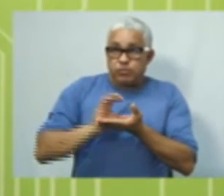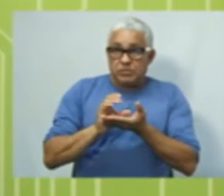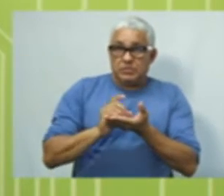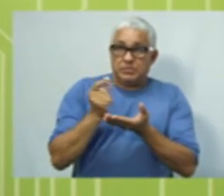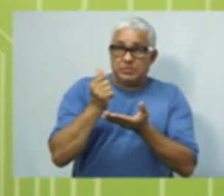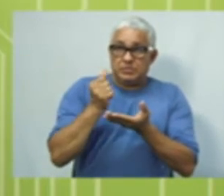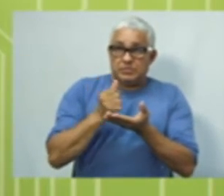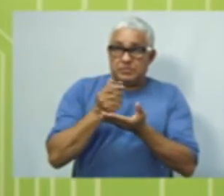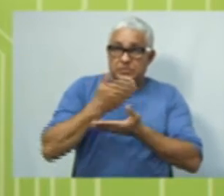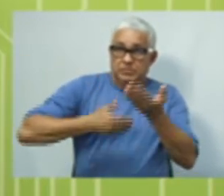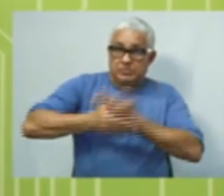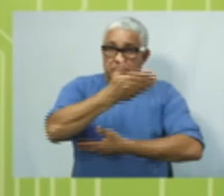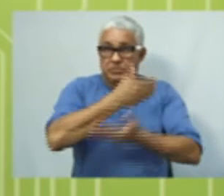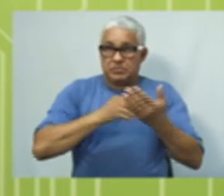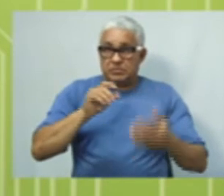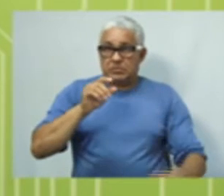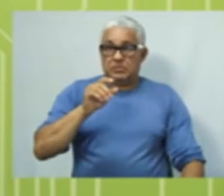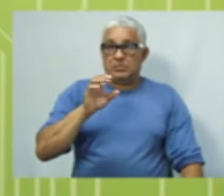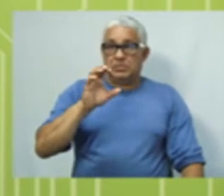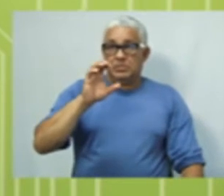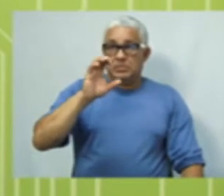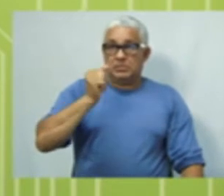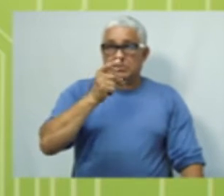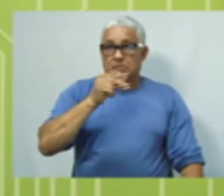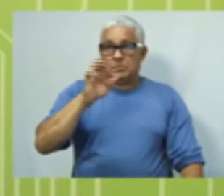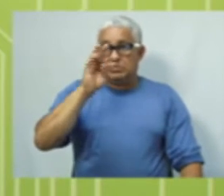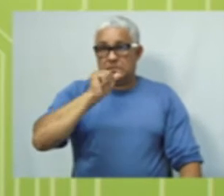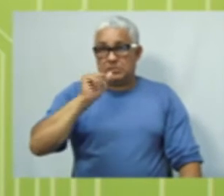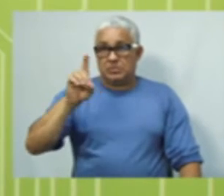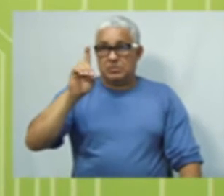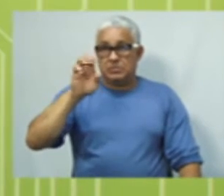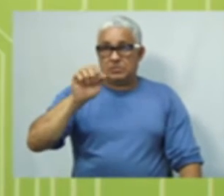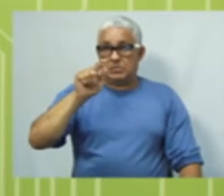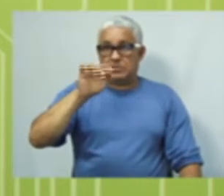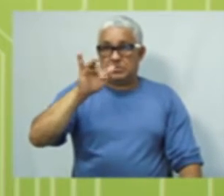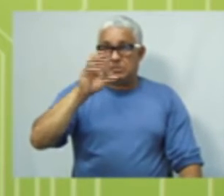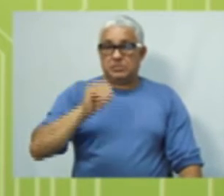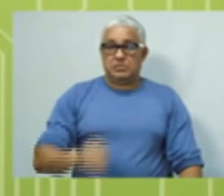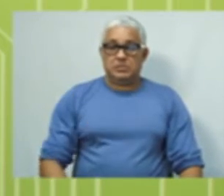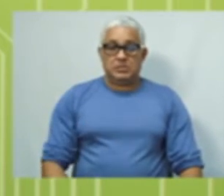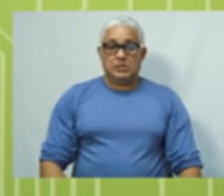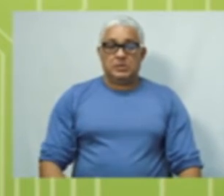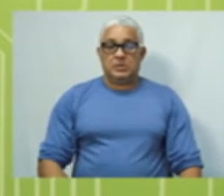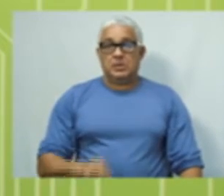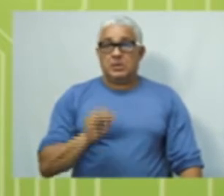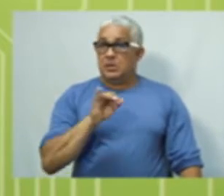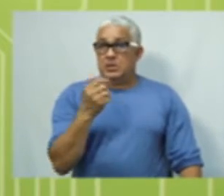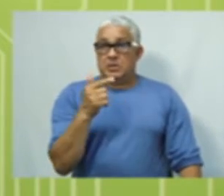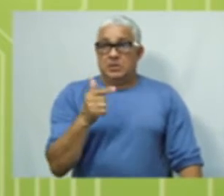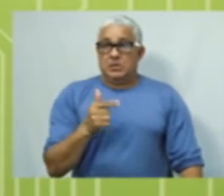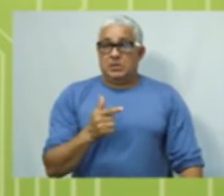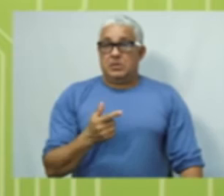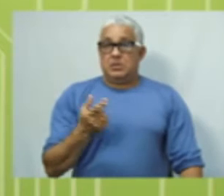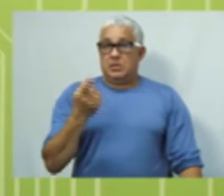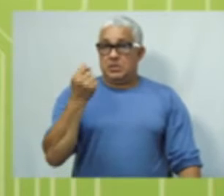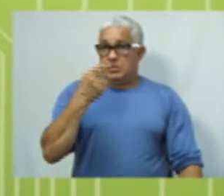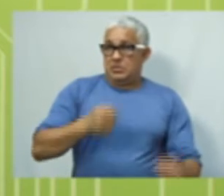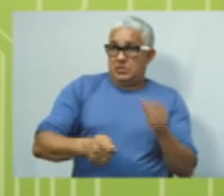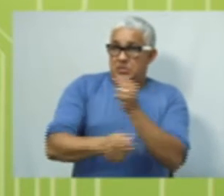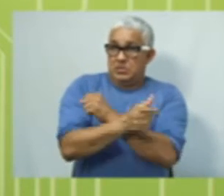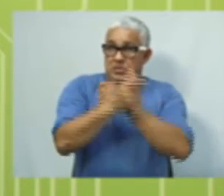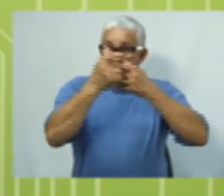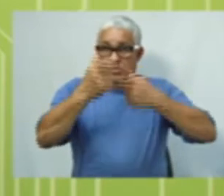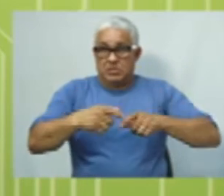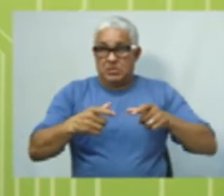capital de giro, correto? Então, são financiamentos. E quando eu busco fazer investimentos